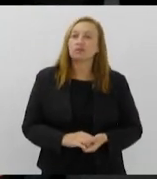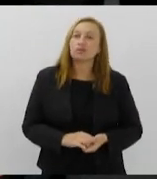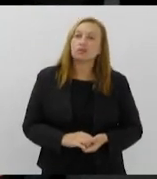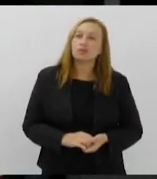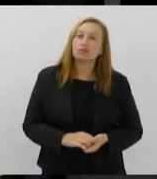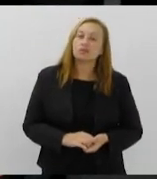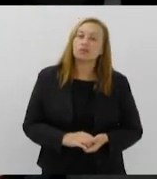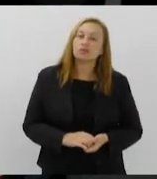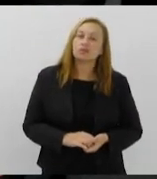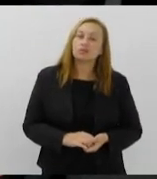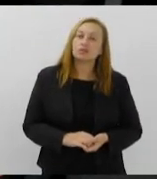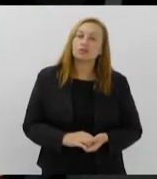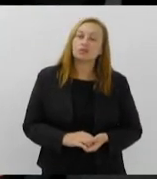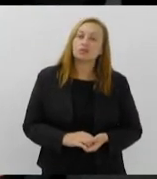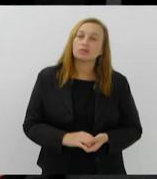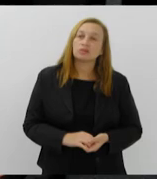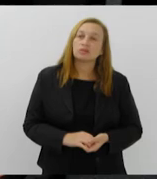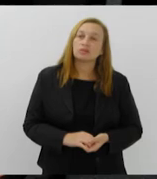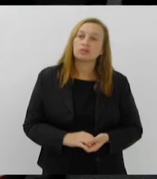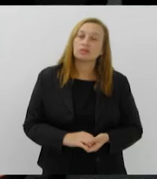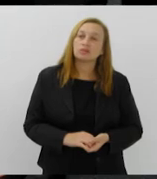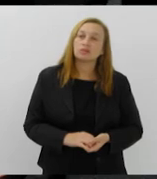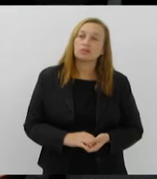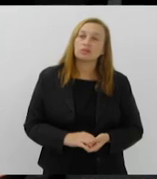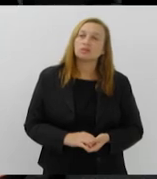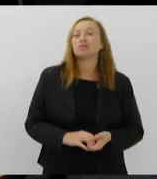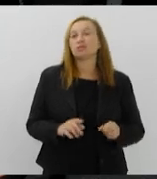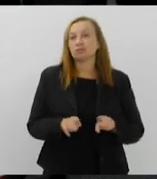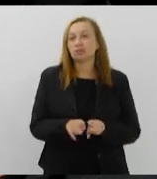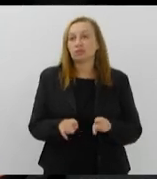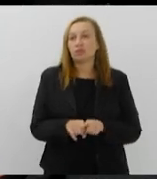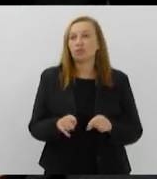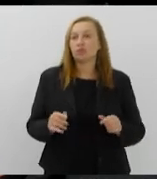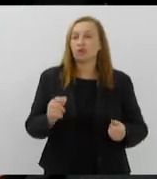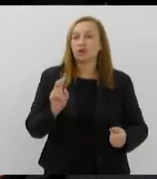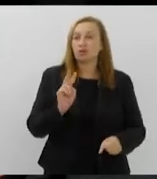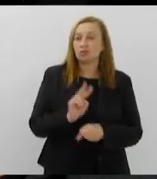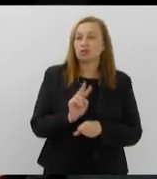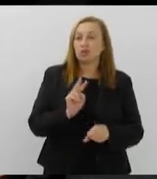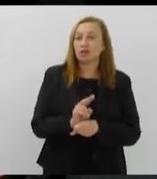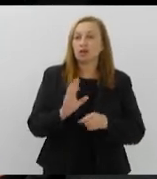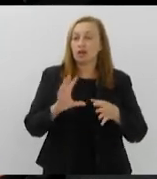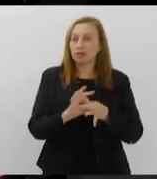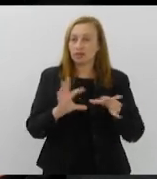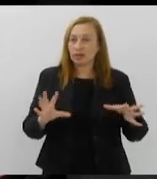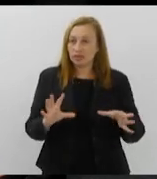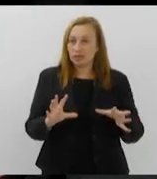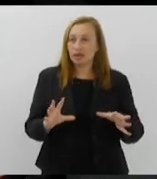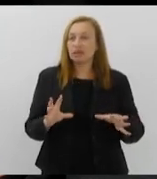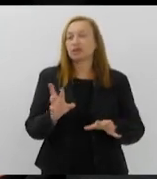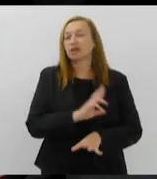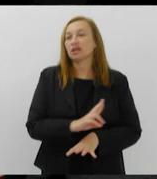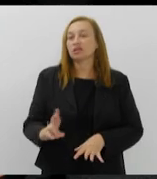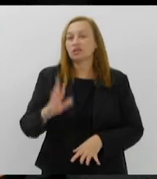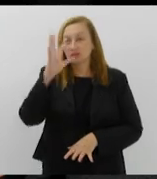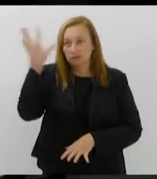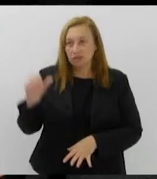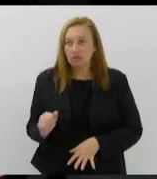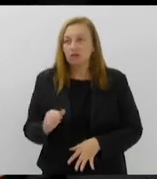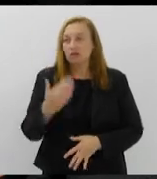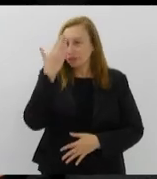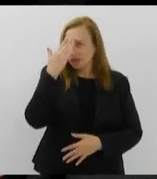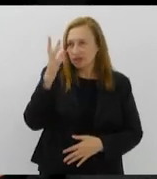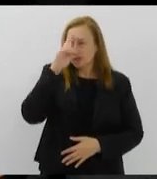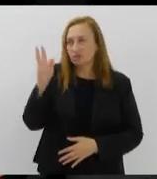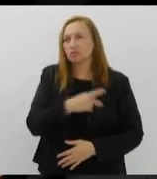a oportunidade de que possamos legislar também para proteger a liberdade de credo das religiões de matriz africana. Muito obrigada,